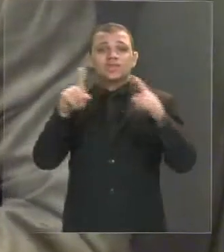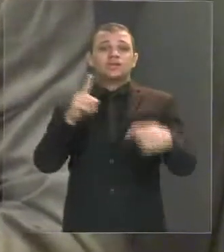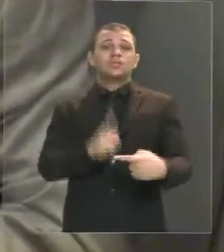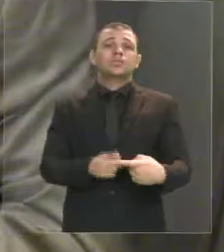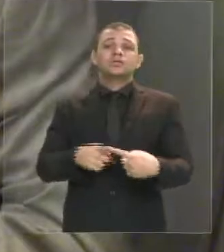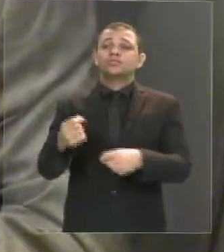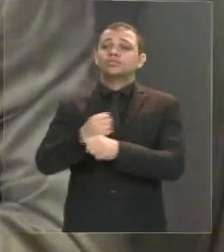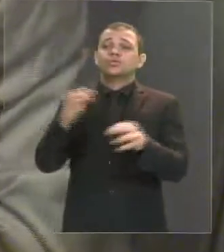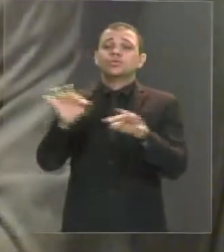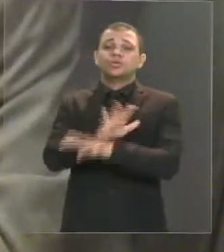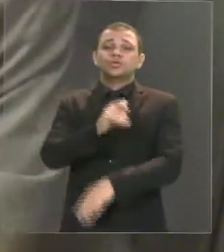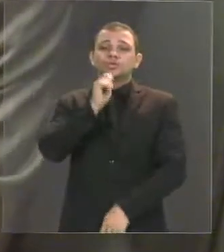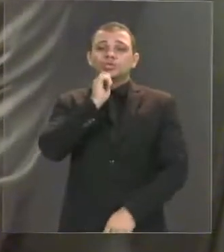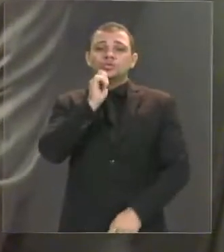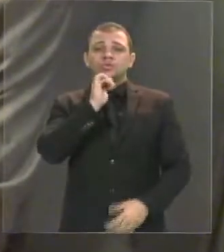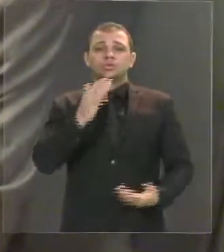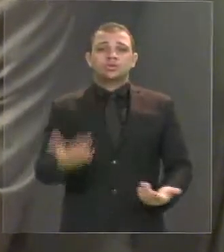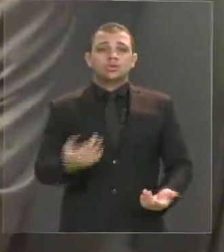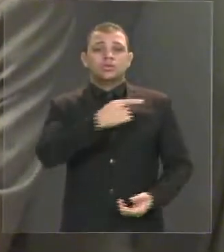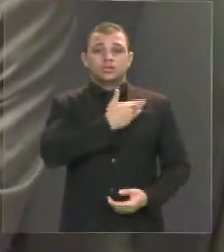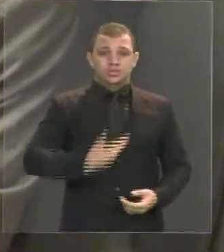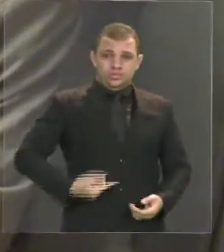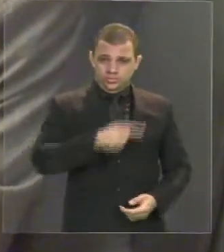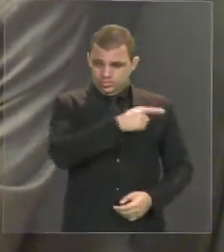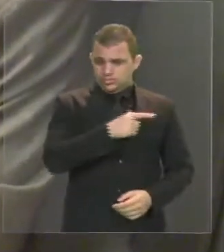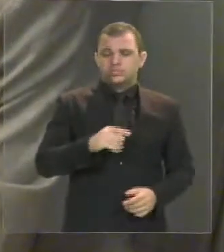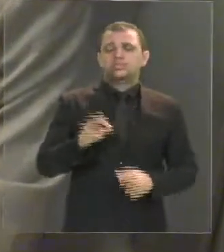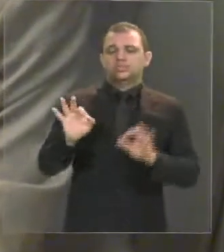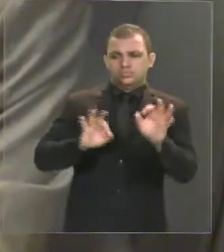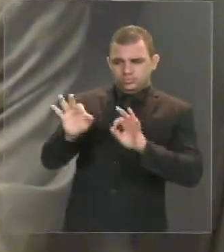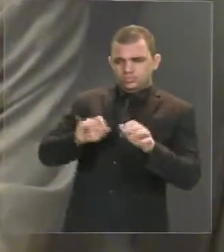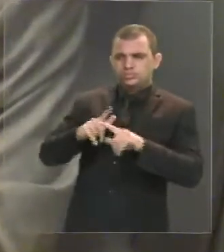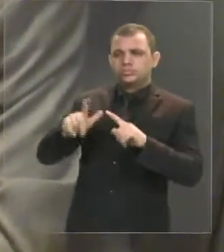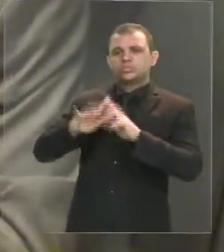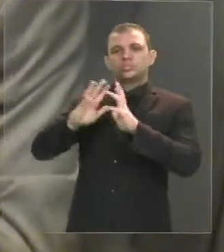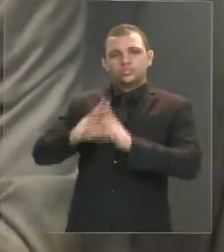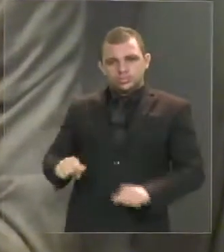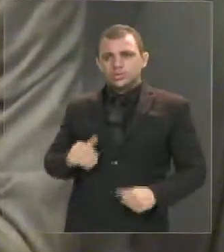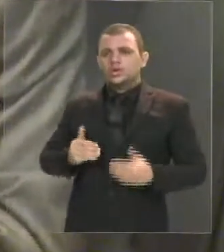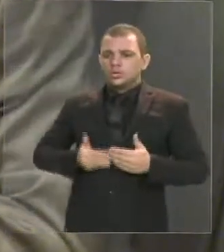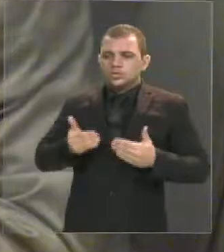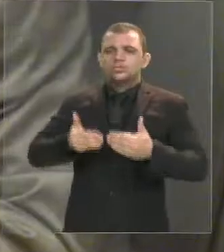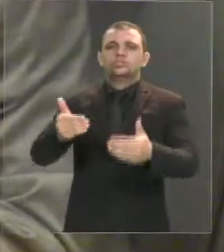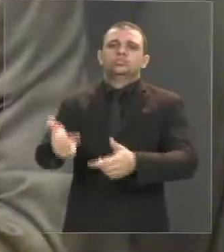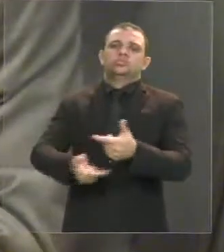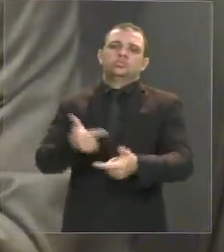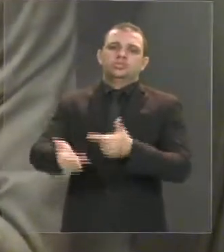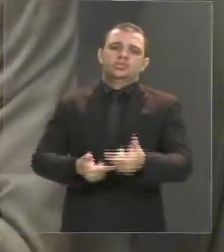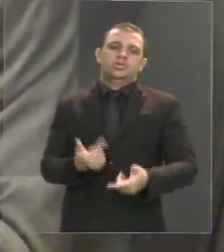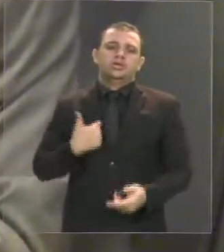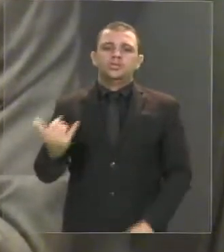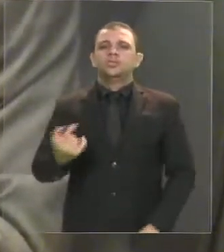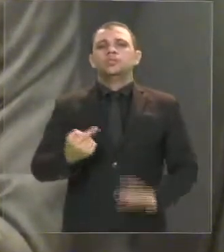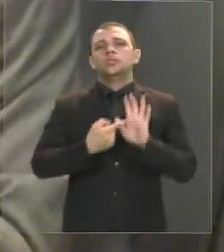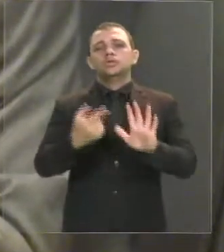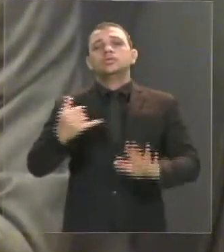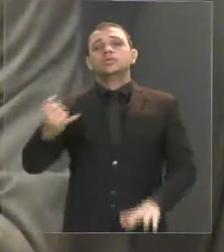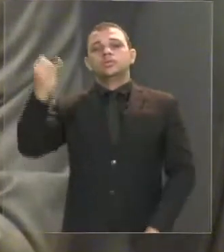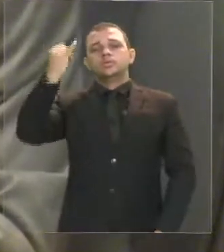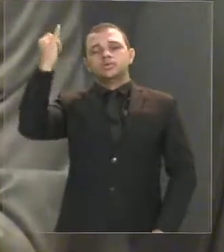resolvido, sanado esse problema, está dando continuidade a esta obra. Então, só para destacar também a importância desses ajustes que foram feitos, até